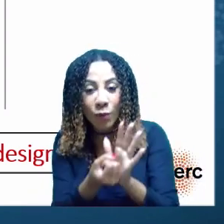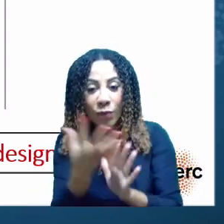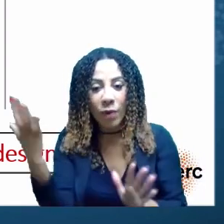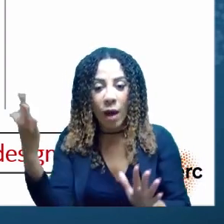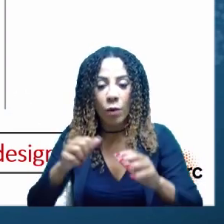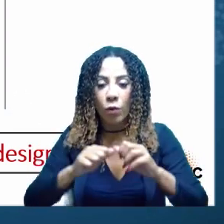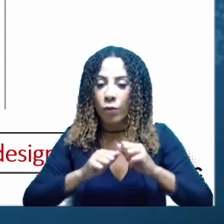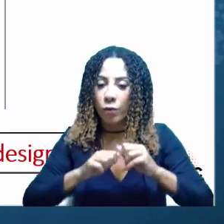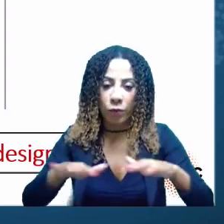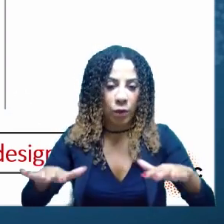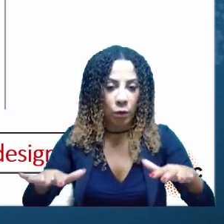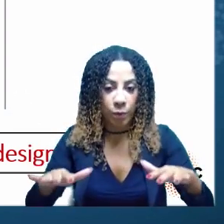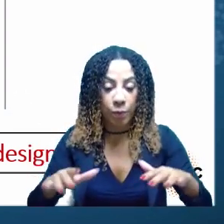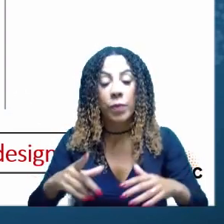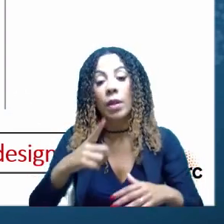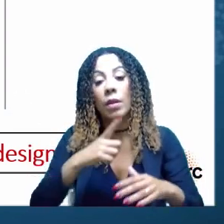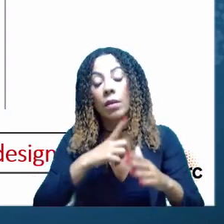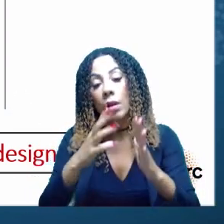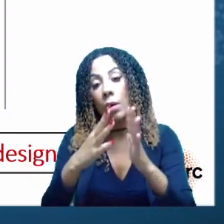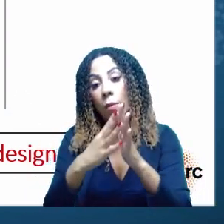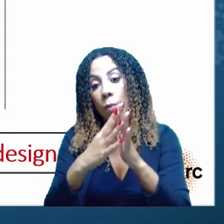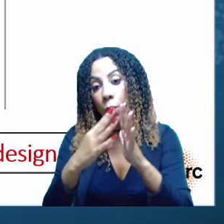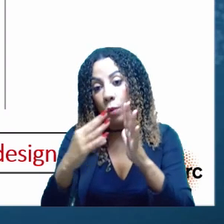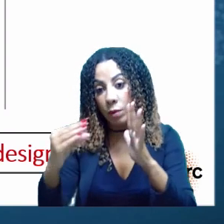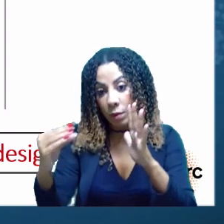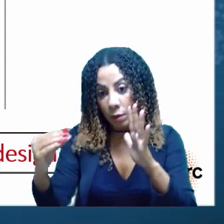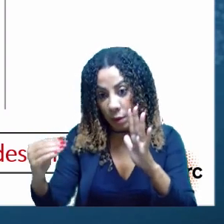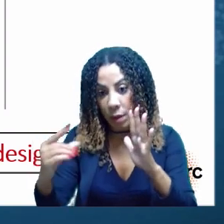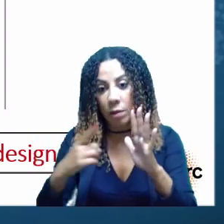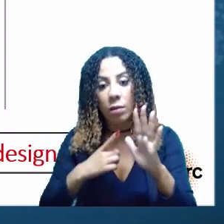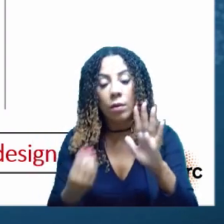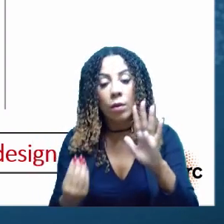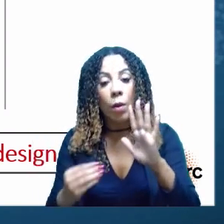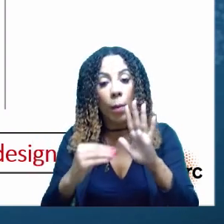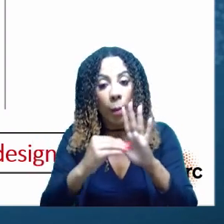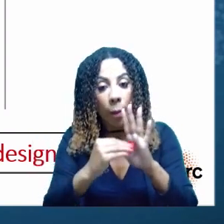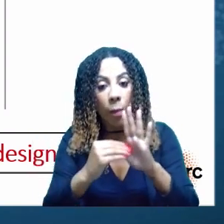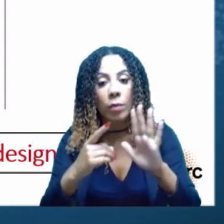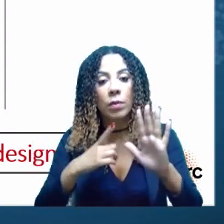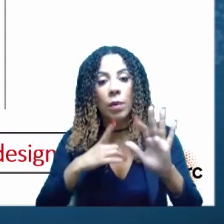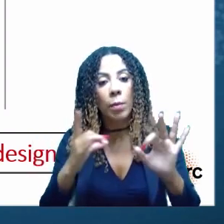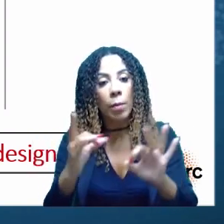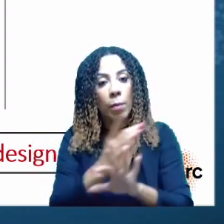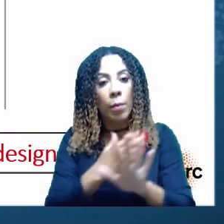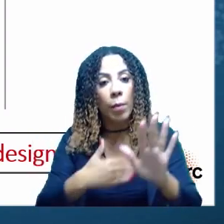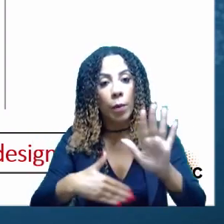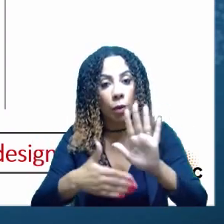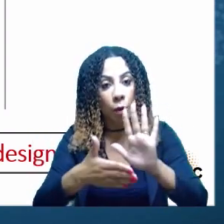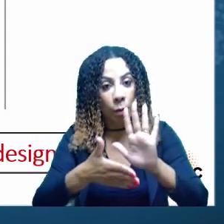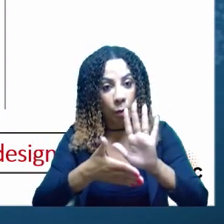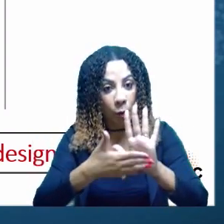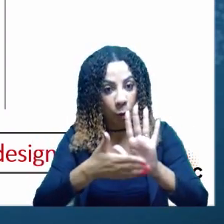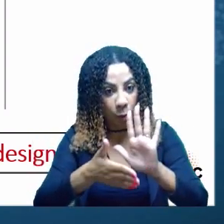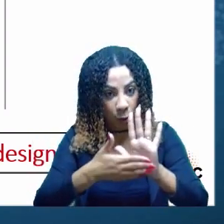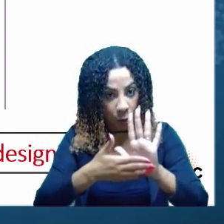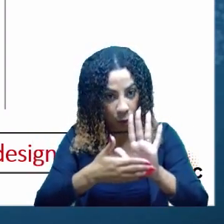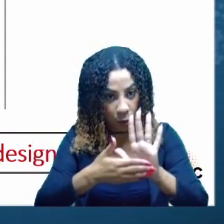que foi estabelecido e proposto pelo Barnett Pham e agora foi adotado